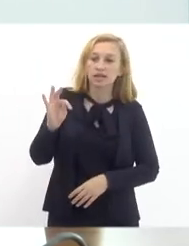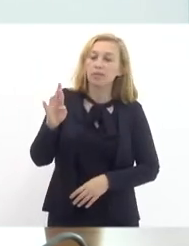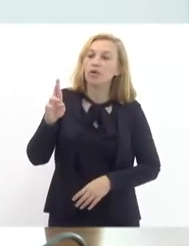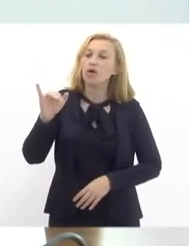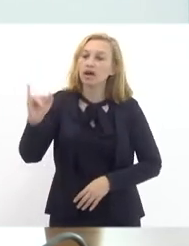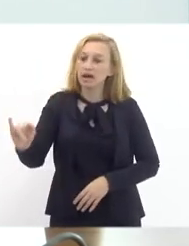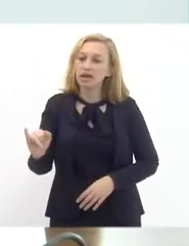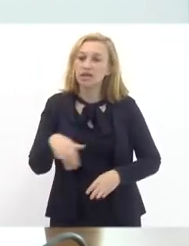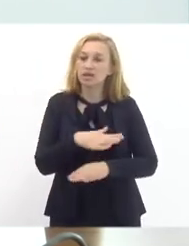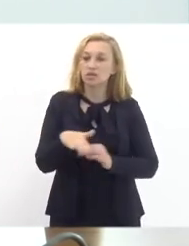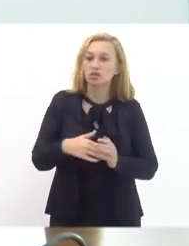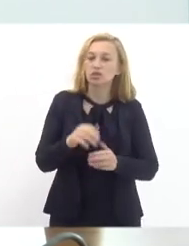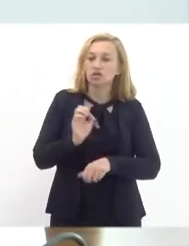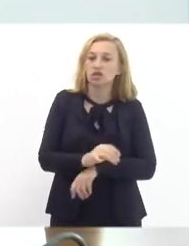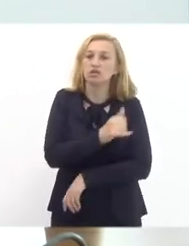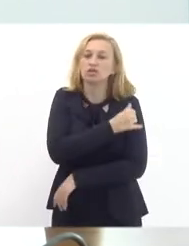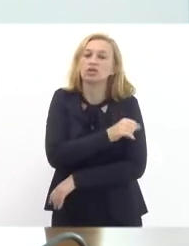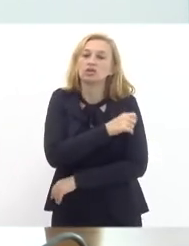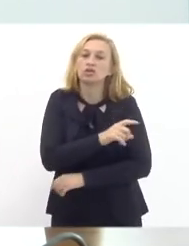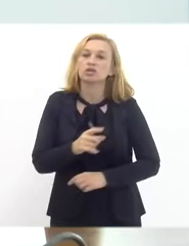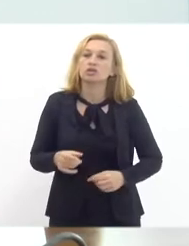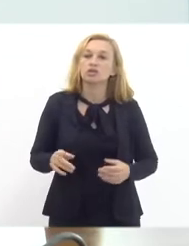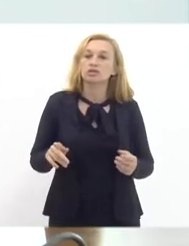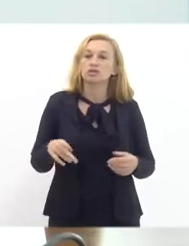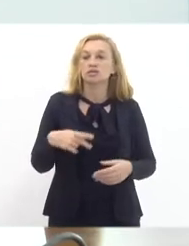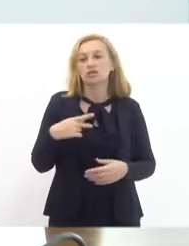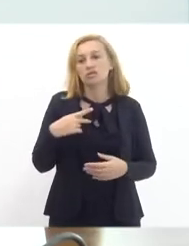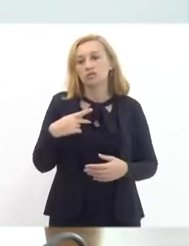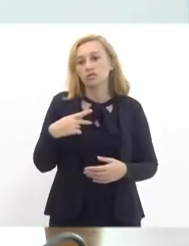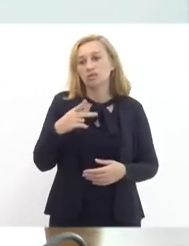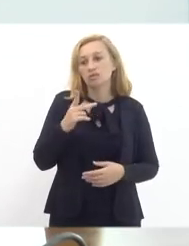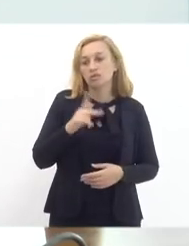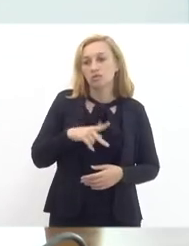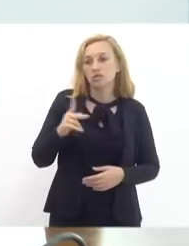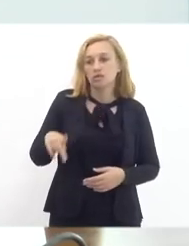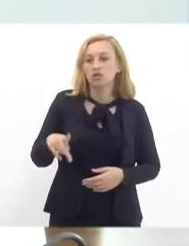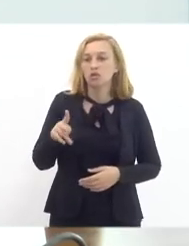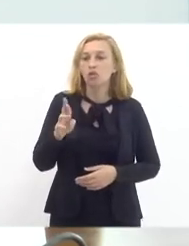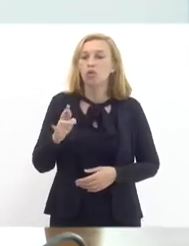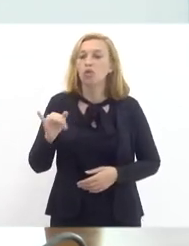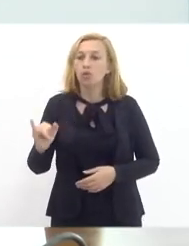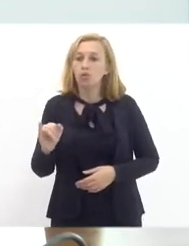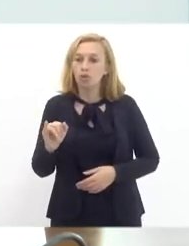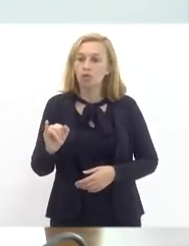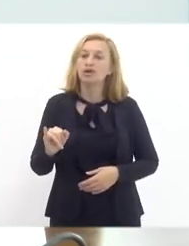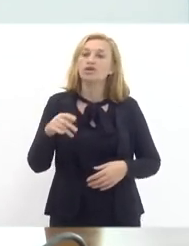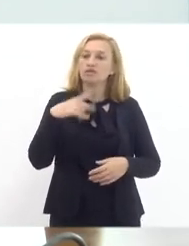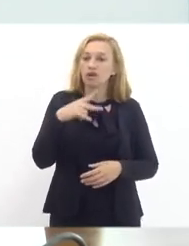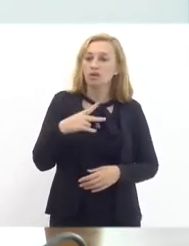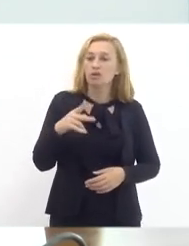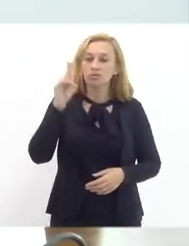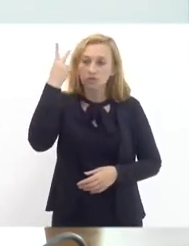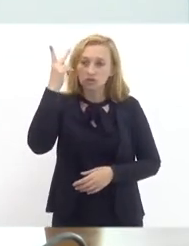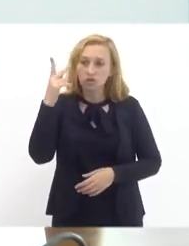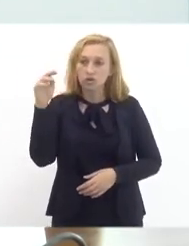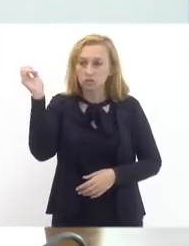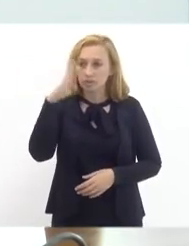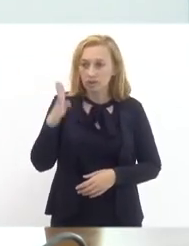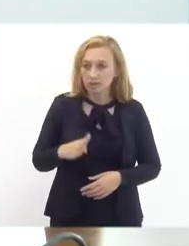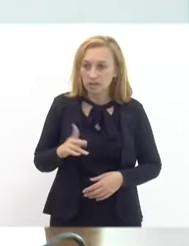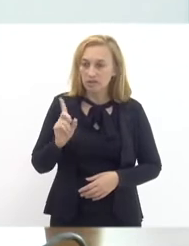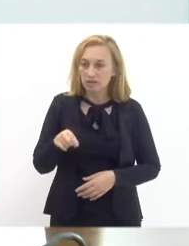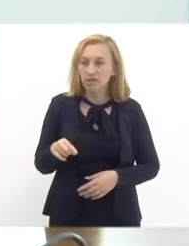estado do Rio de Janeiro, ou, como bem disse o professor Rui Aniceto, a importância histórica para o Brasil, né? E